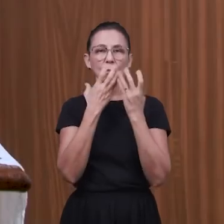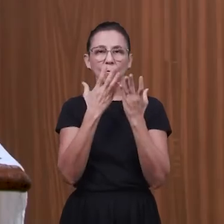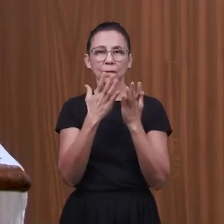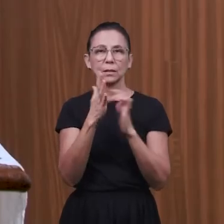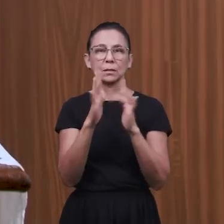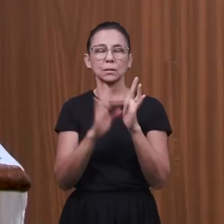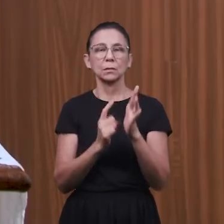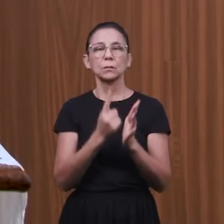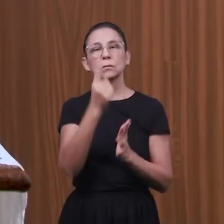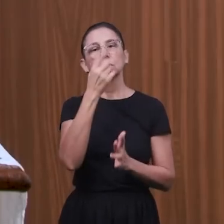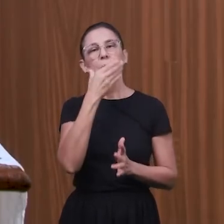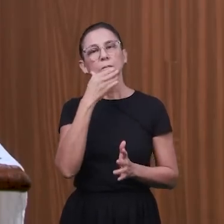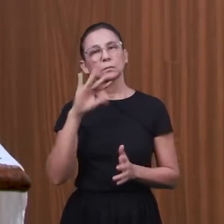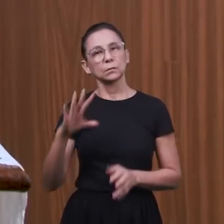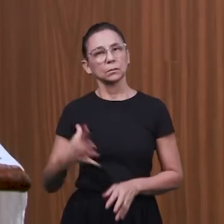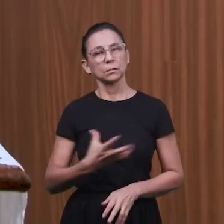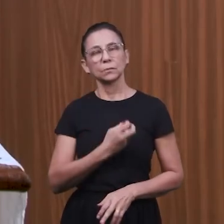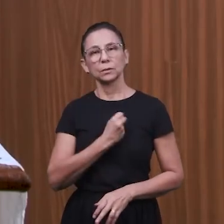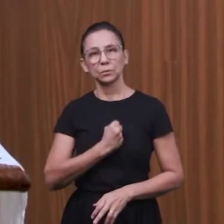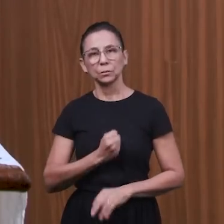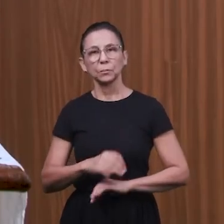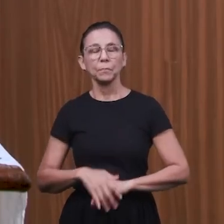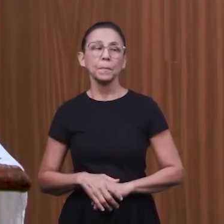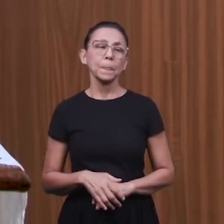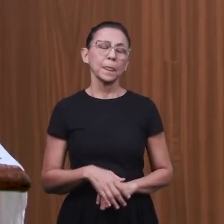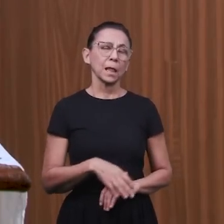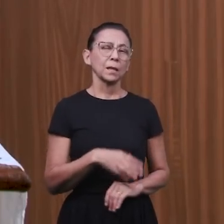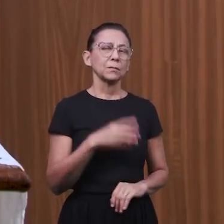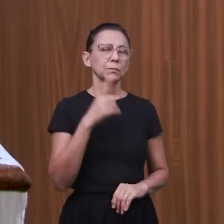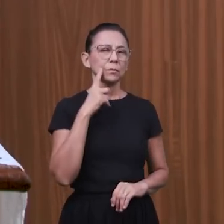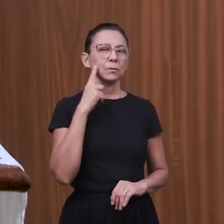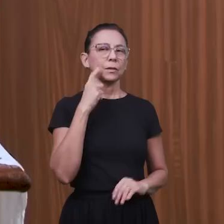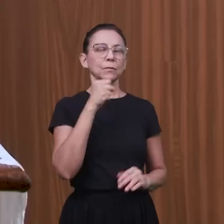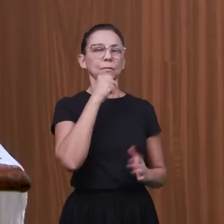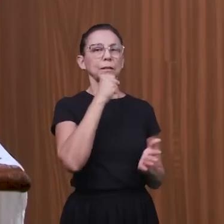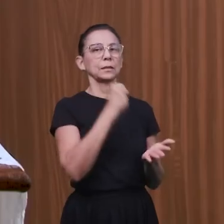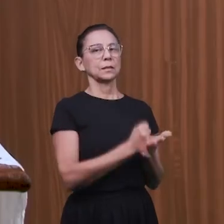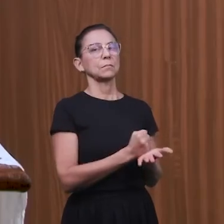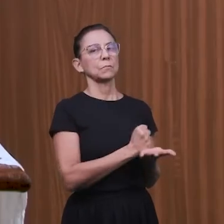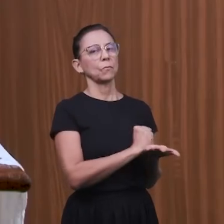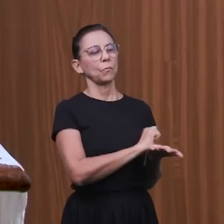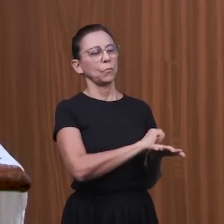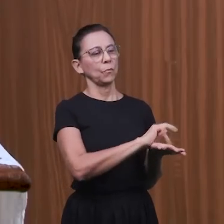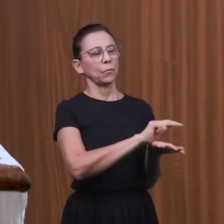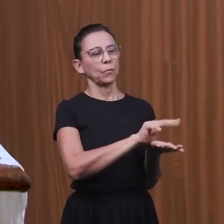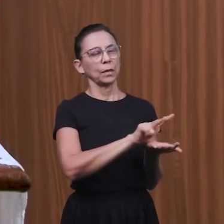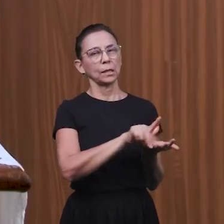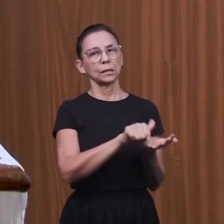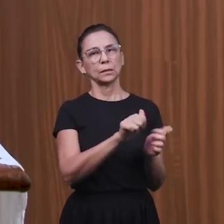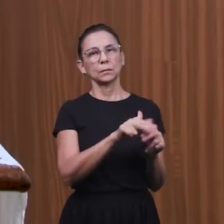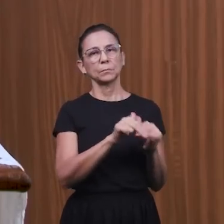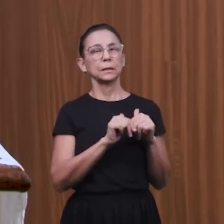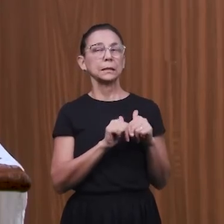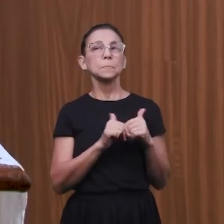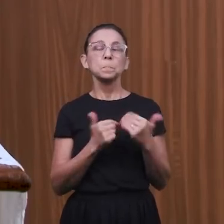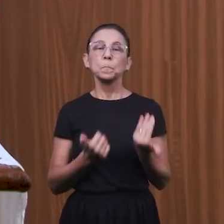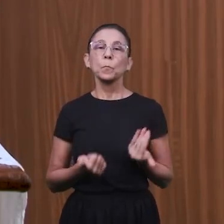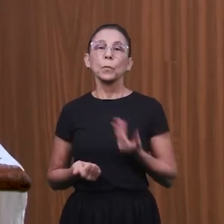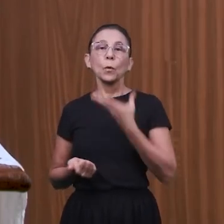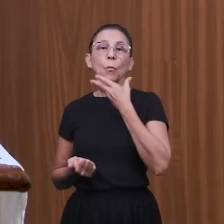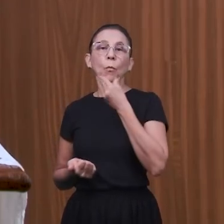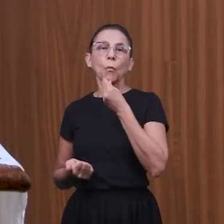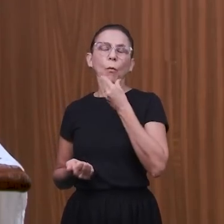nós vamos encontrar, queridos, no Velho Testamento, outras formas de vermos a figura do Senhor. homens que podemos